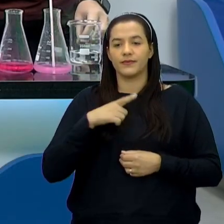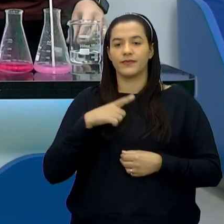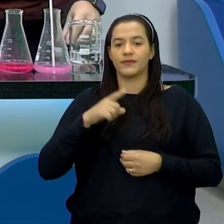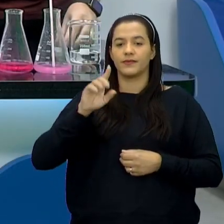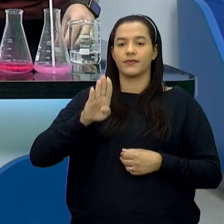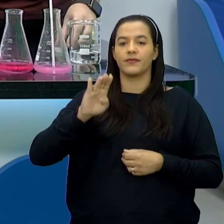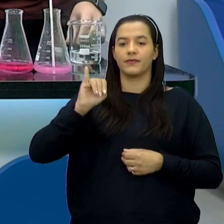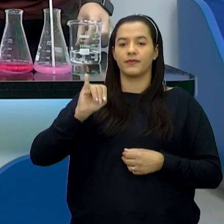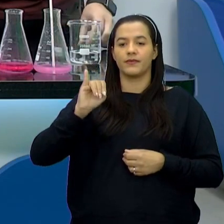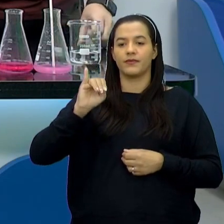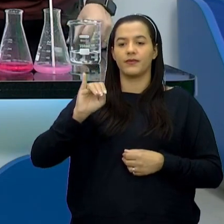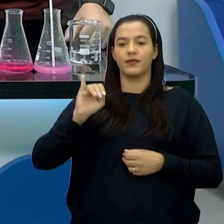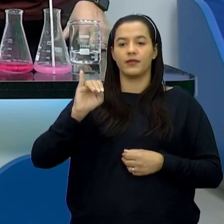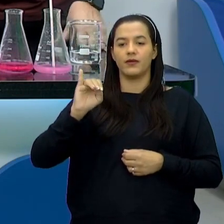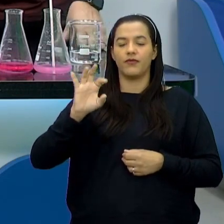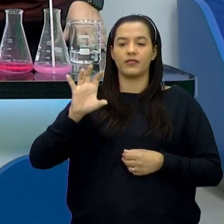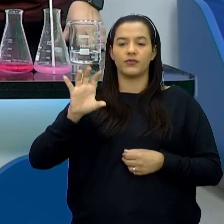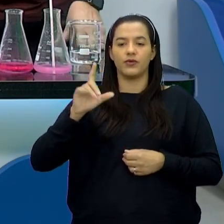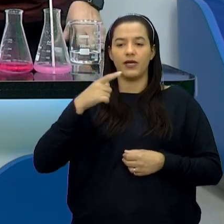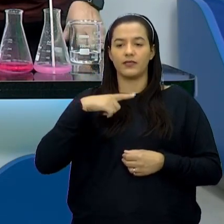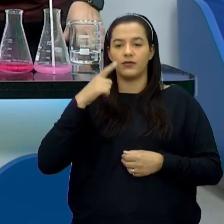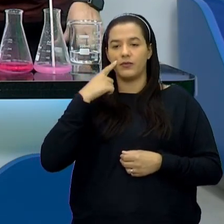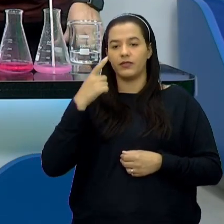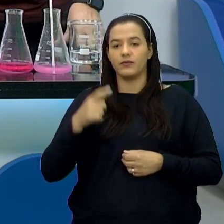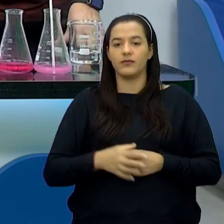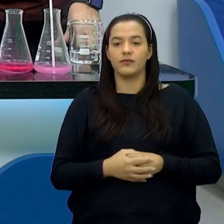bicarbonato. Quando eu coloco